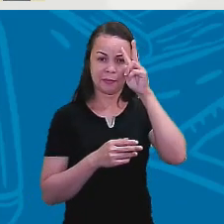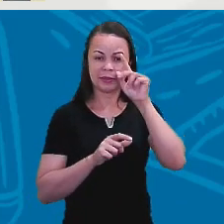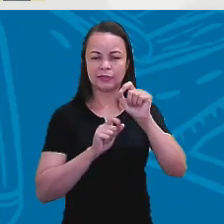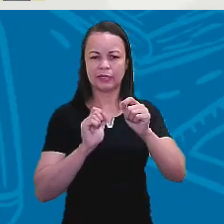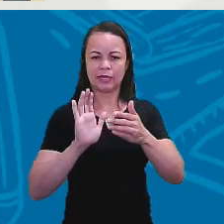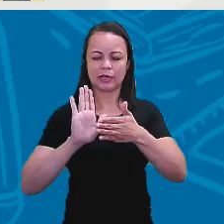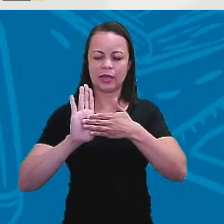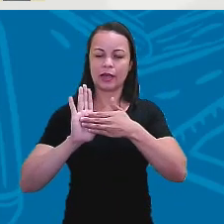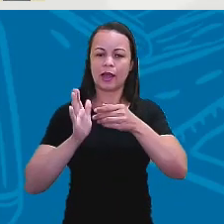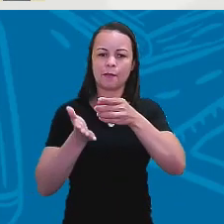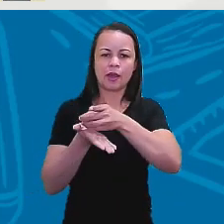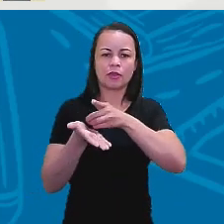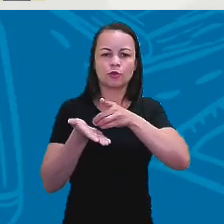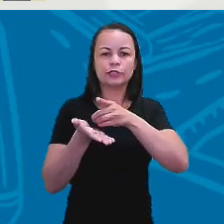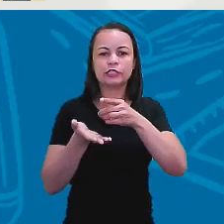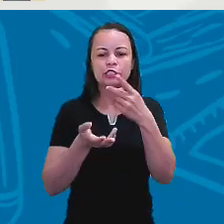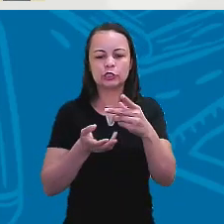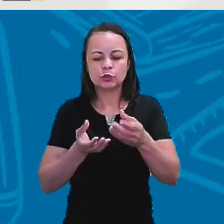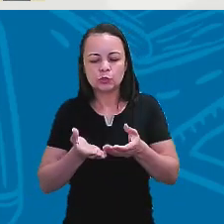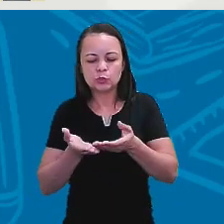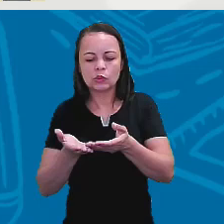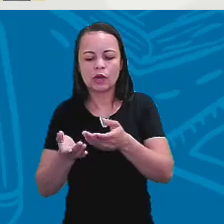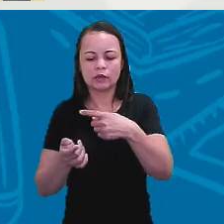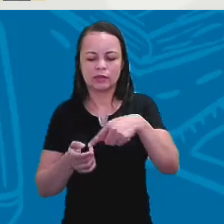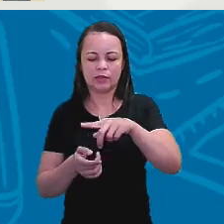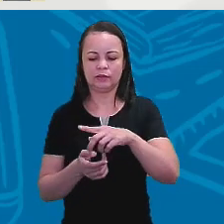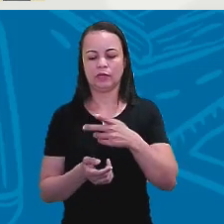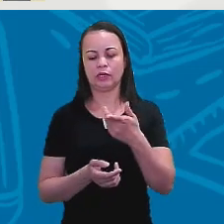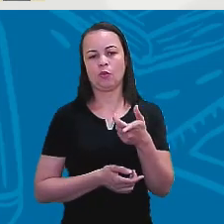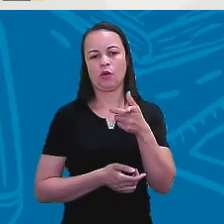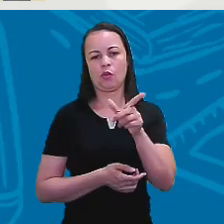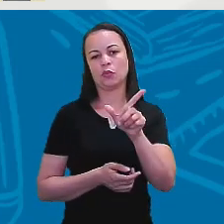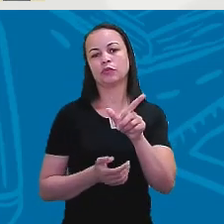também outra intertextualidade, né?